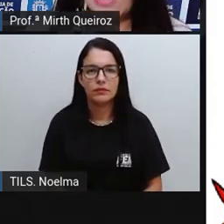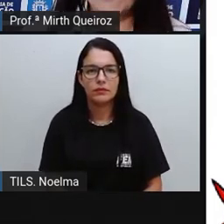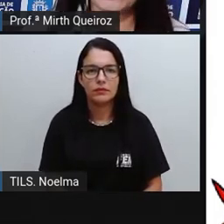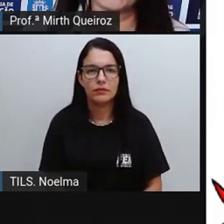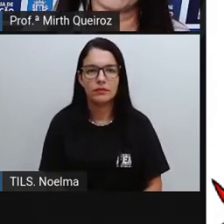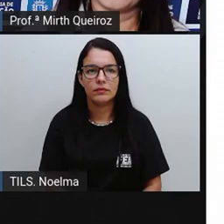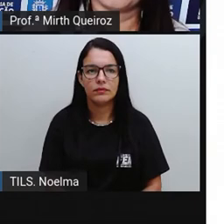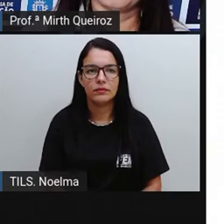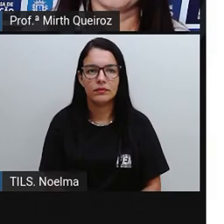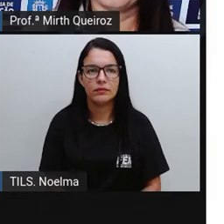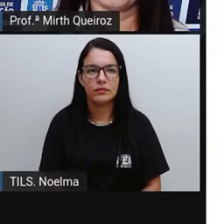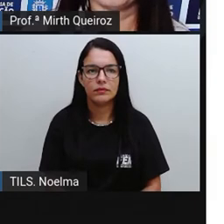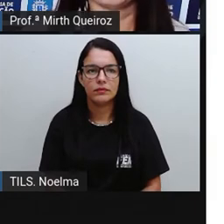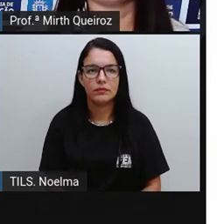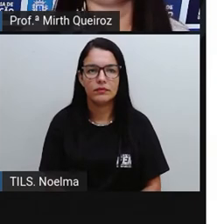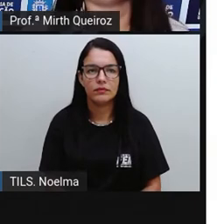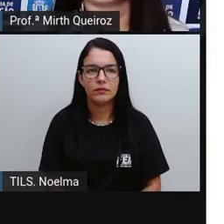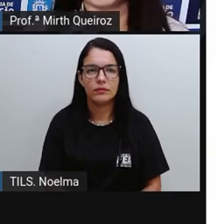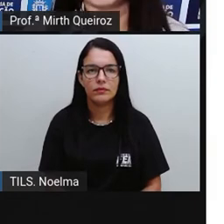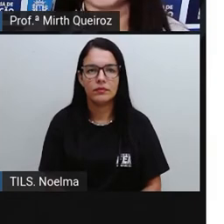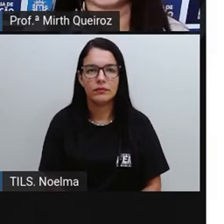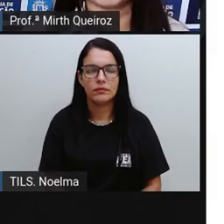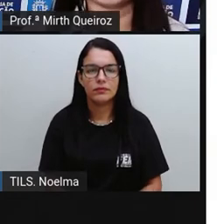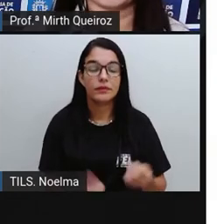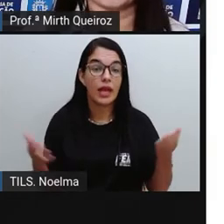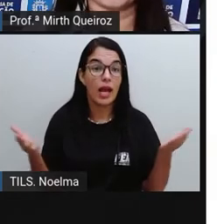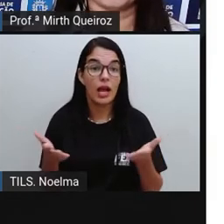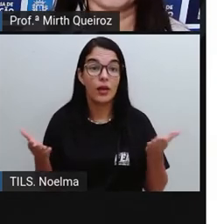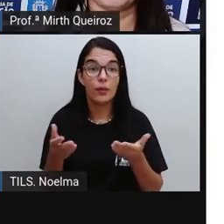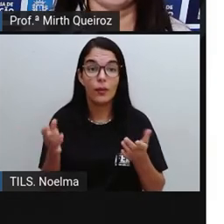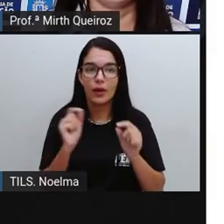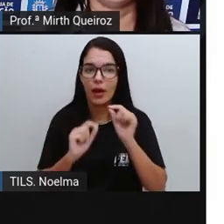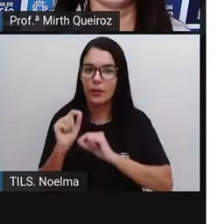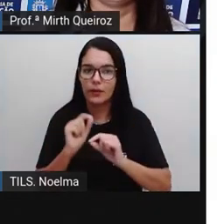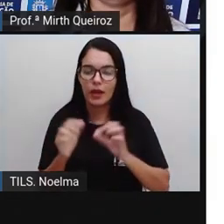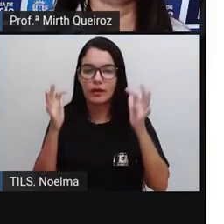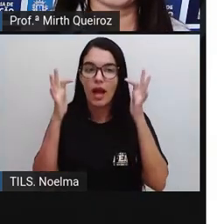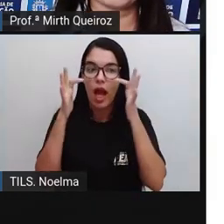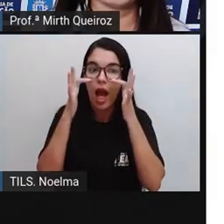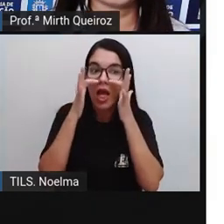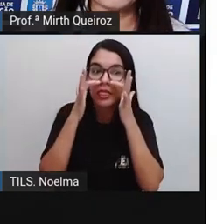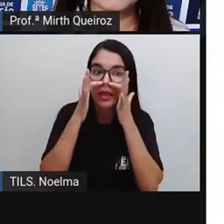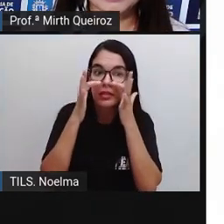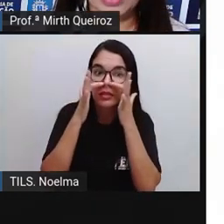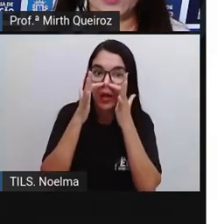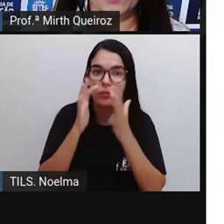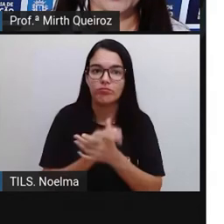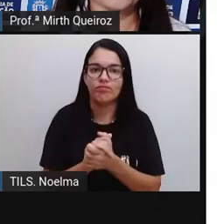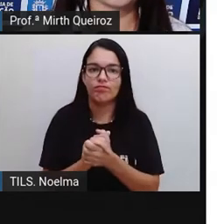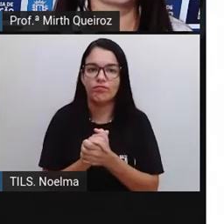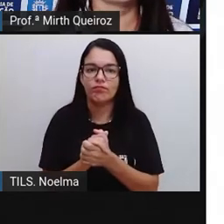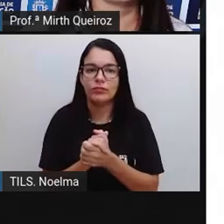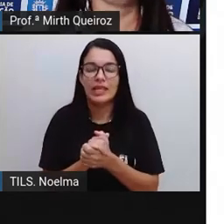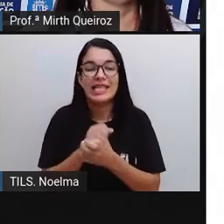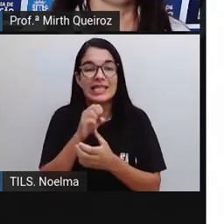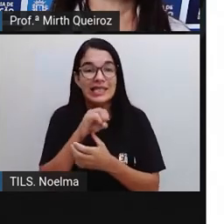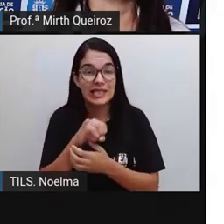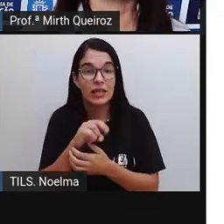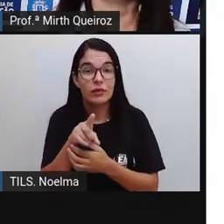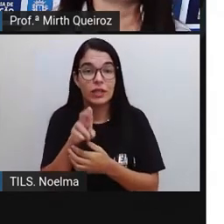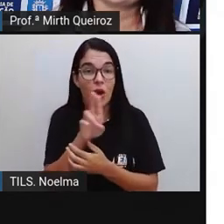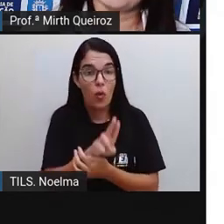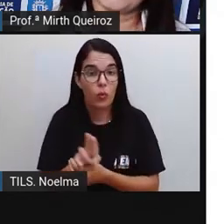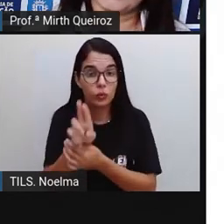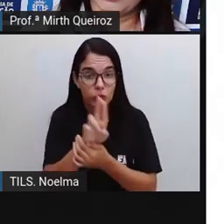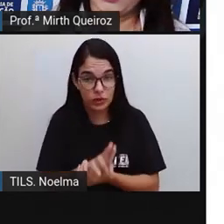da figura, que é a terceira estratégia. Mas atenção! Mesmo